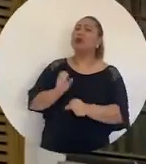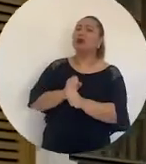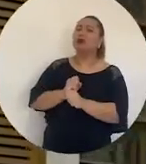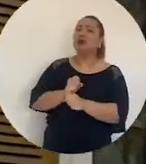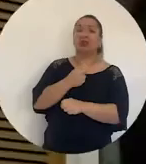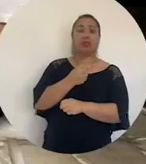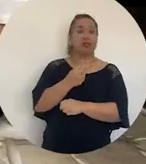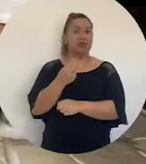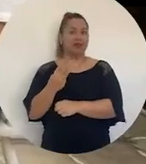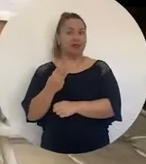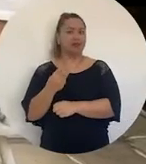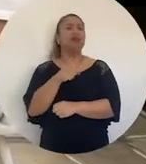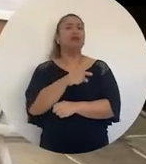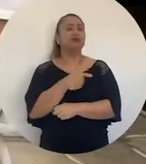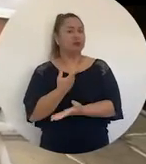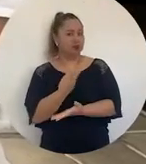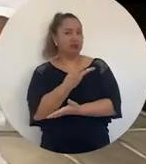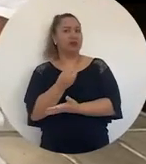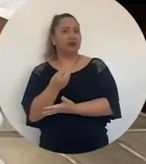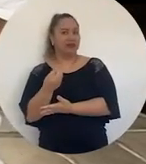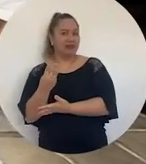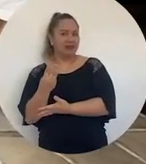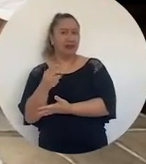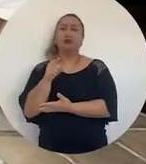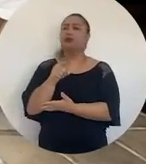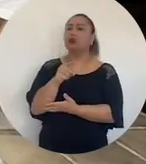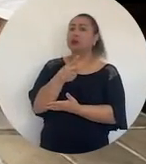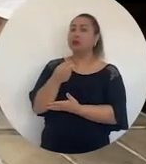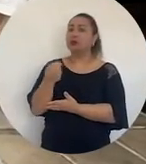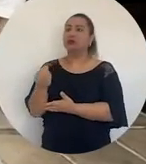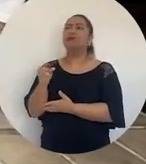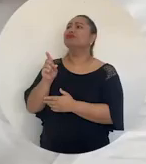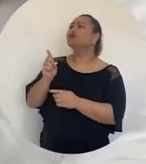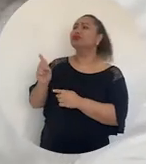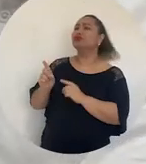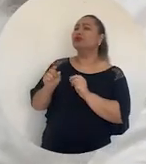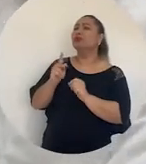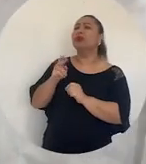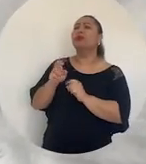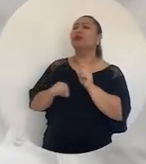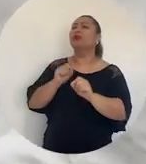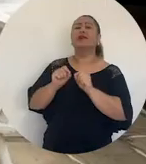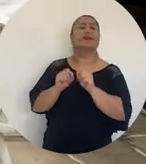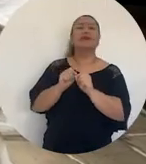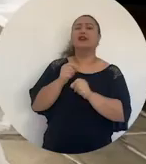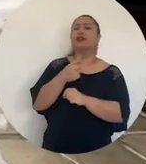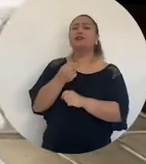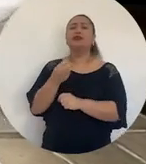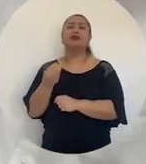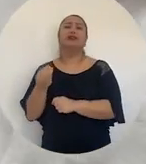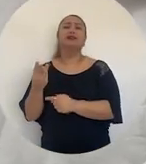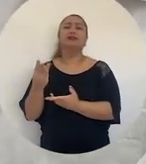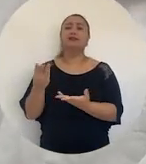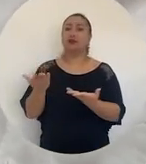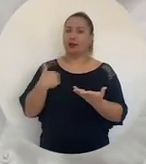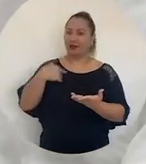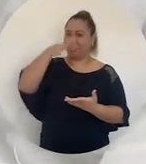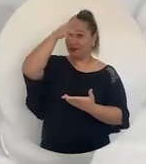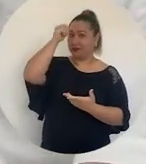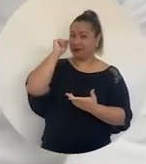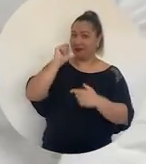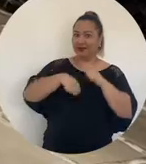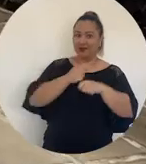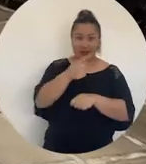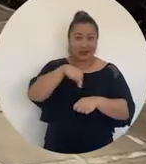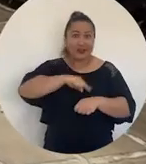Tu nasceu em que ano? 2003. E tu, Pablo? 2003 também. E Mayara? 2002. E tu, Pepe, o que tava fazendo em 2003? Eu tava na prefeitura, eu